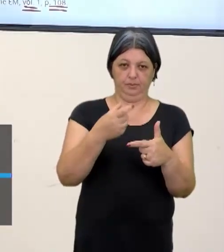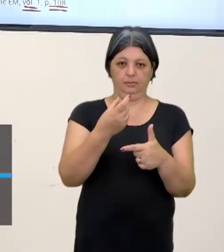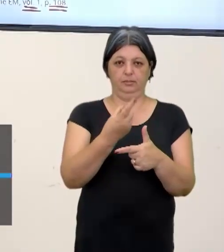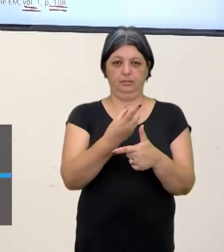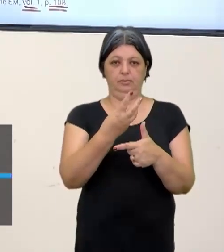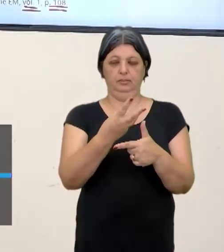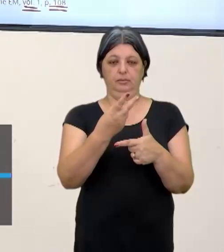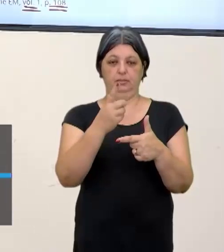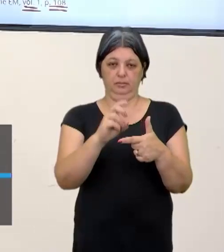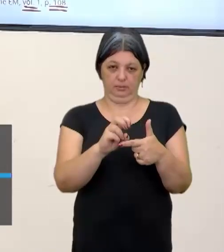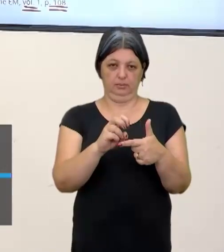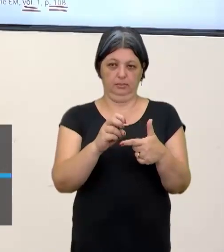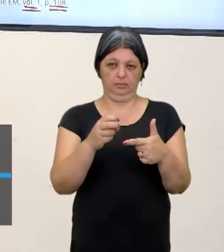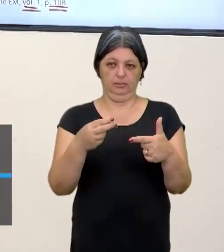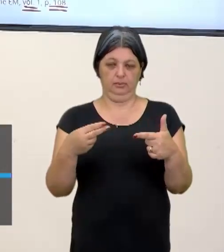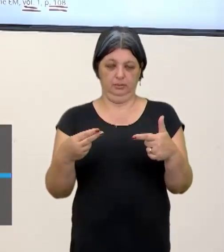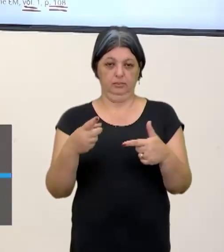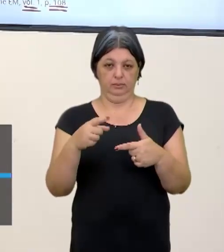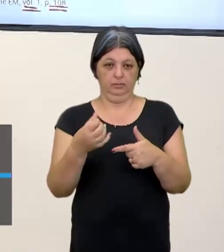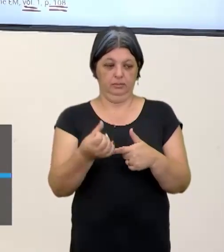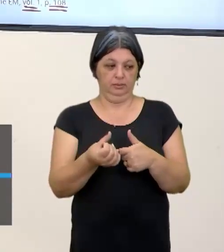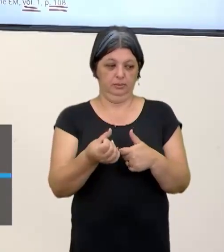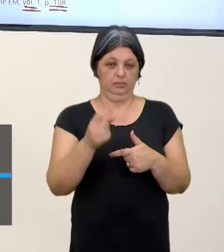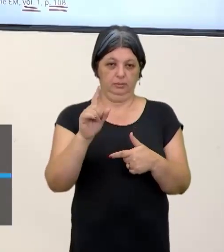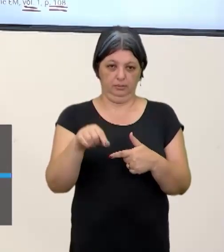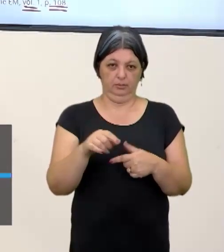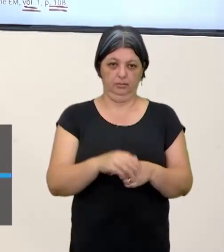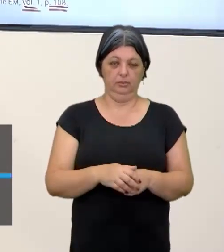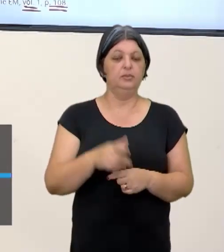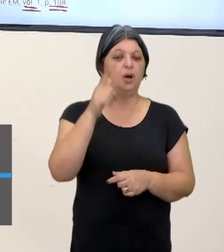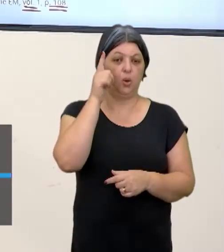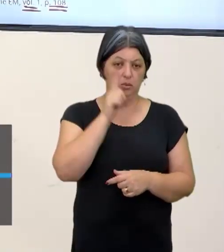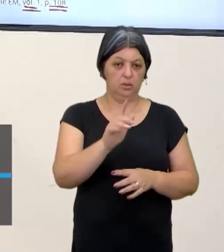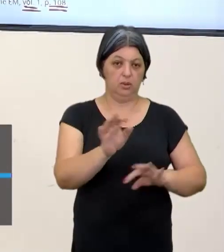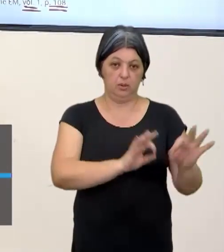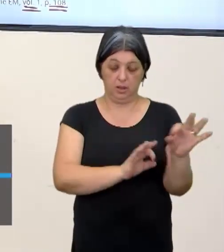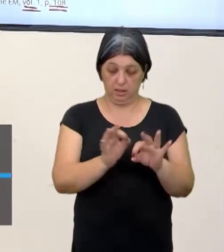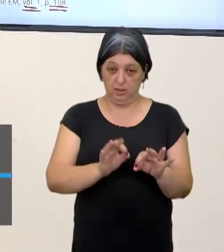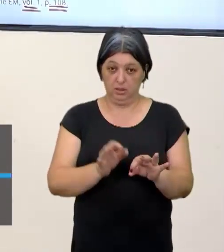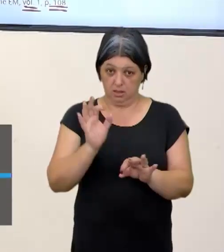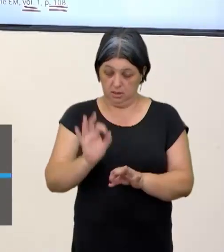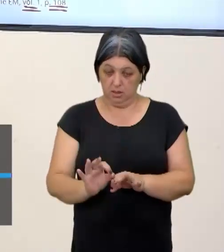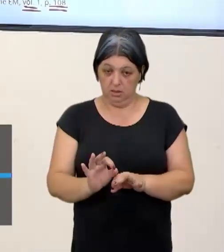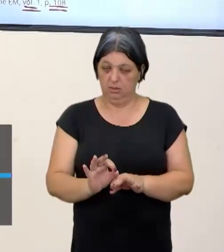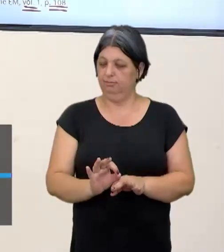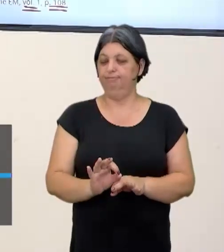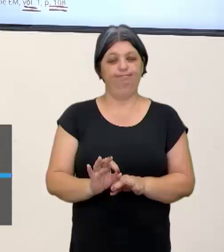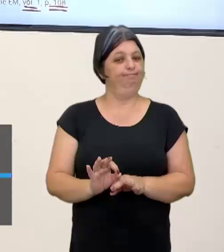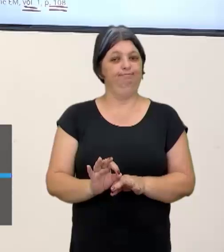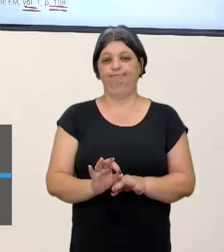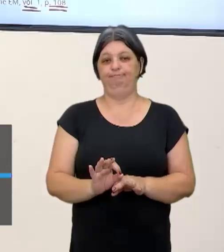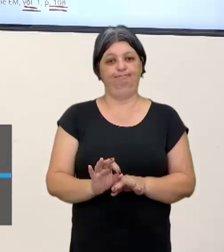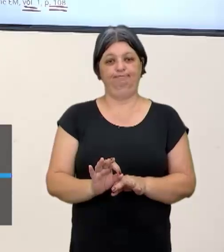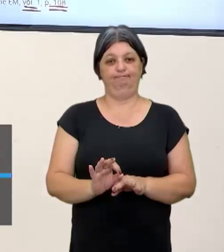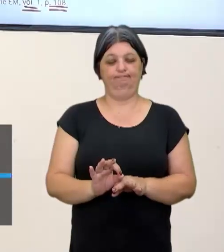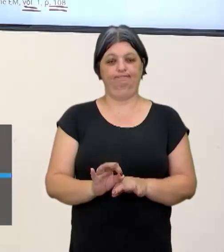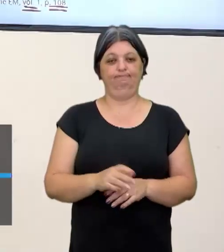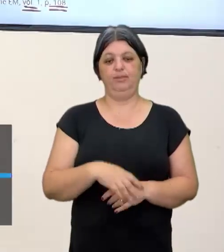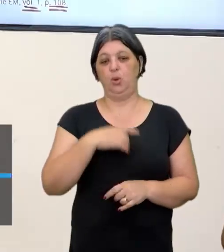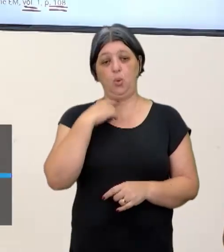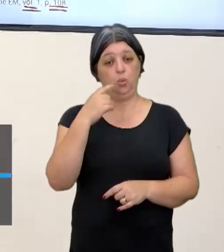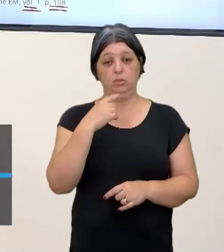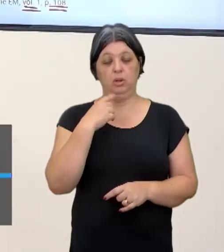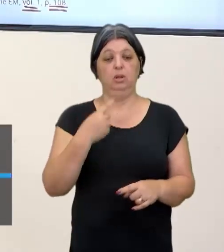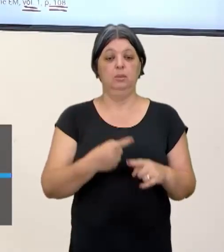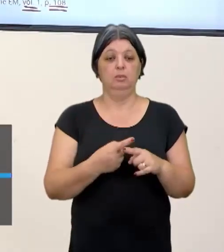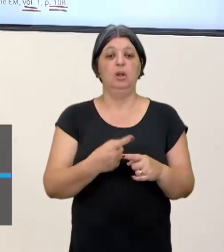por 135, vai dar um valor exato? Eu vou conseguir colocar, encaixar direitinho? Então, para poder saber se com uma única figura